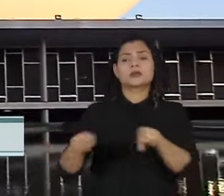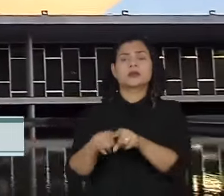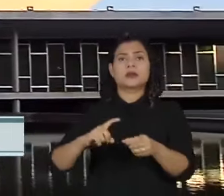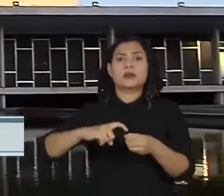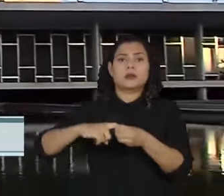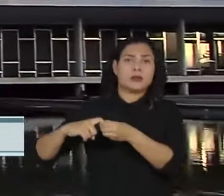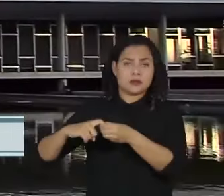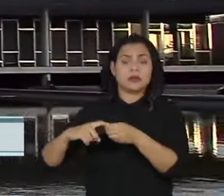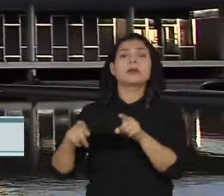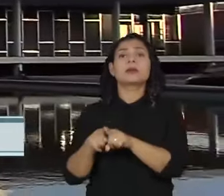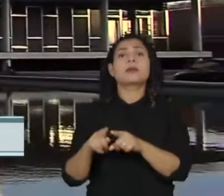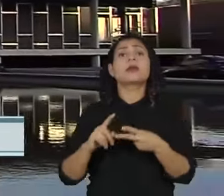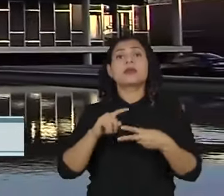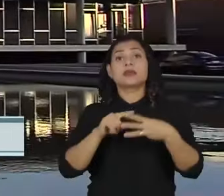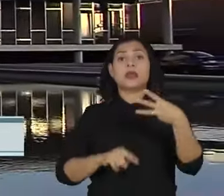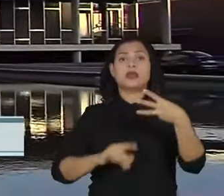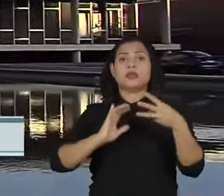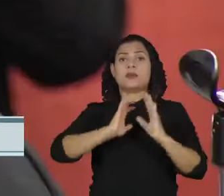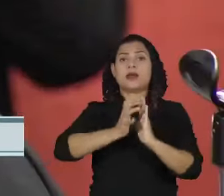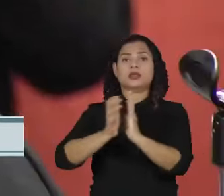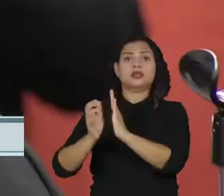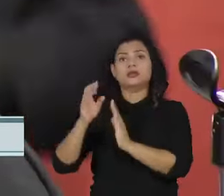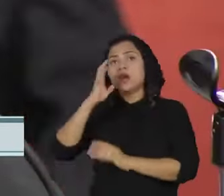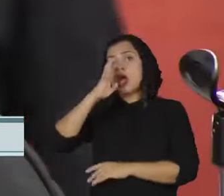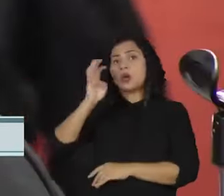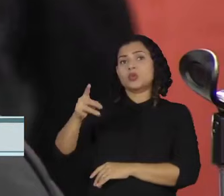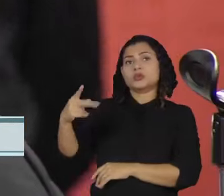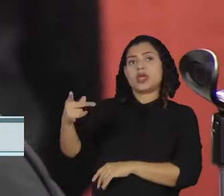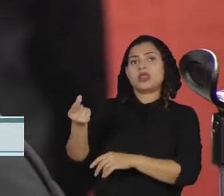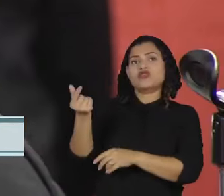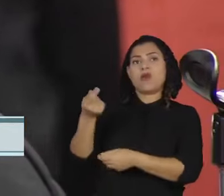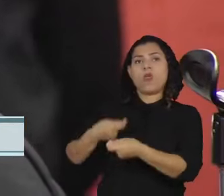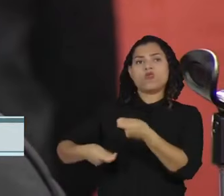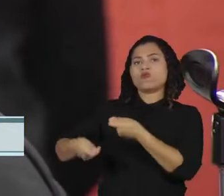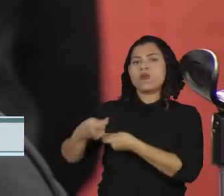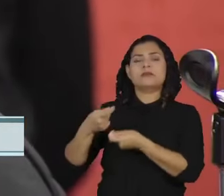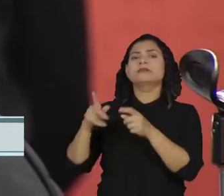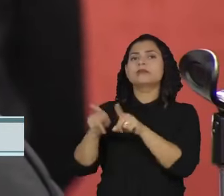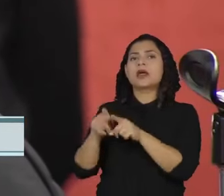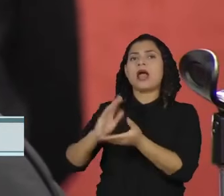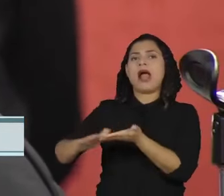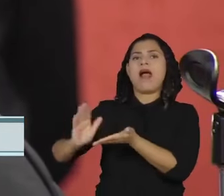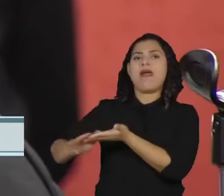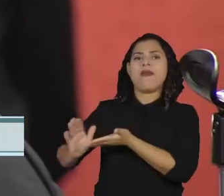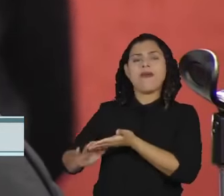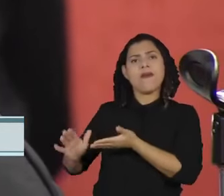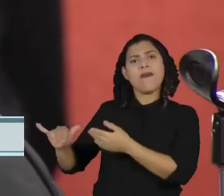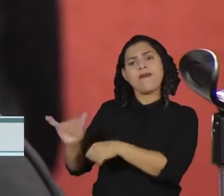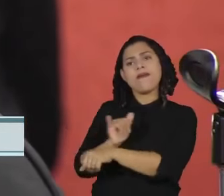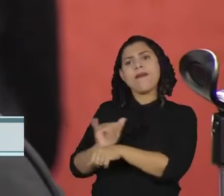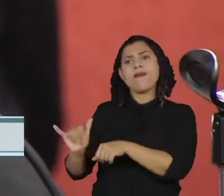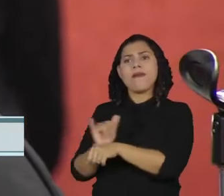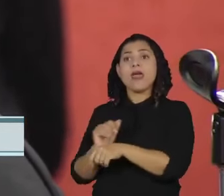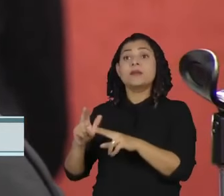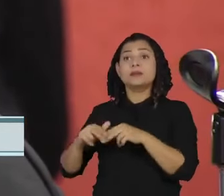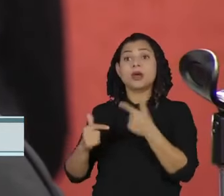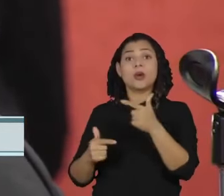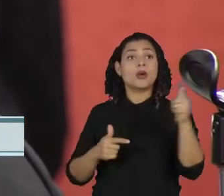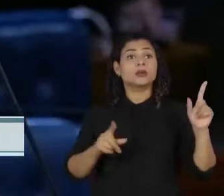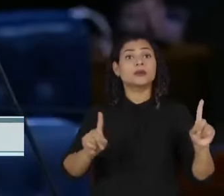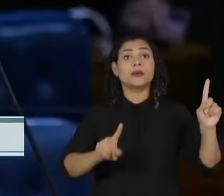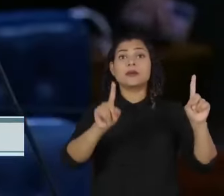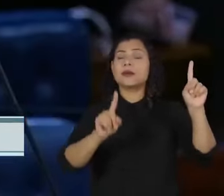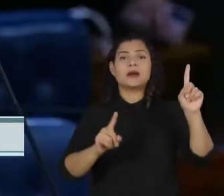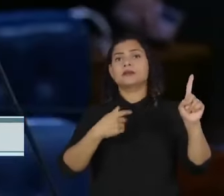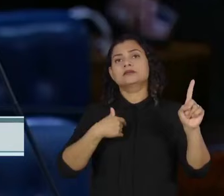PC do B PV e PT acusam um político de gastos desproporcionais nessa as Ch de outros